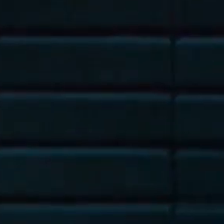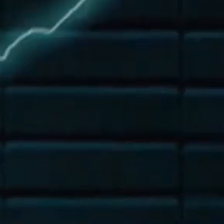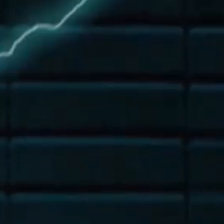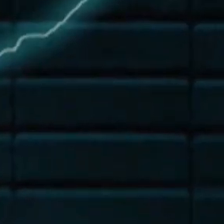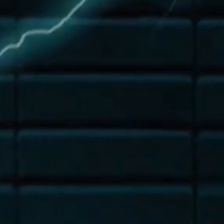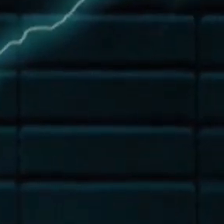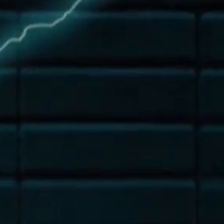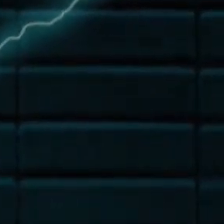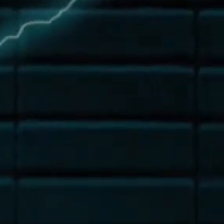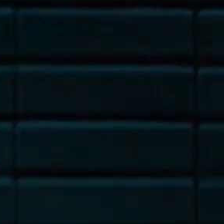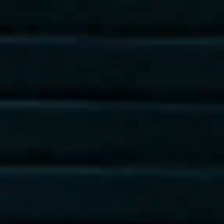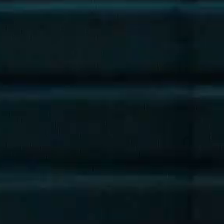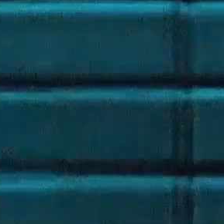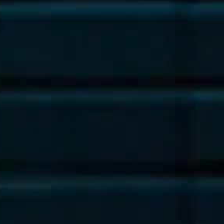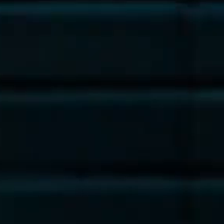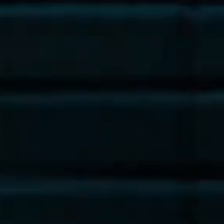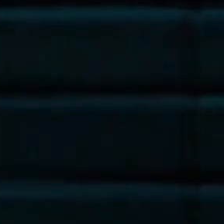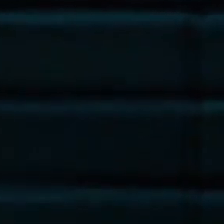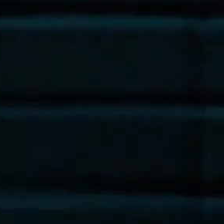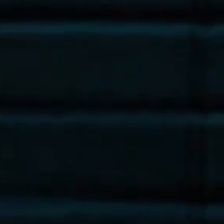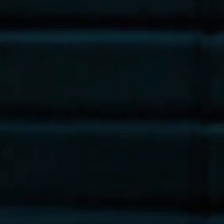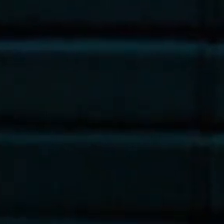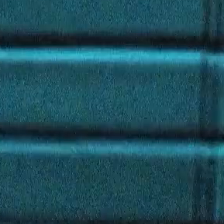todo mundo aplaudindo.